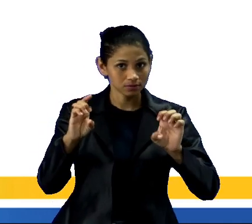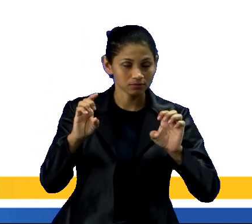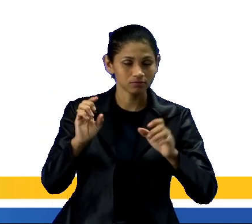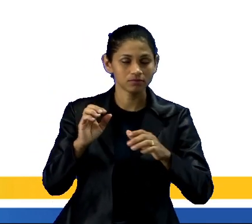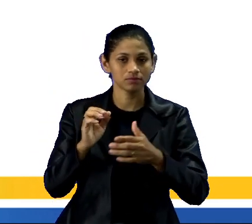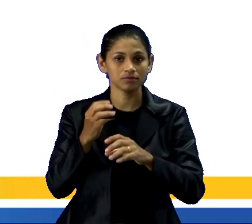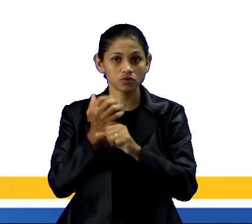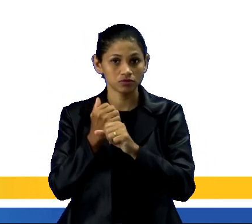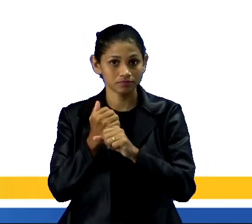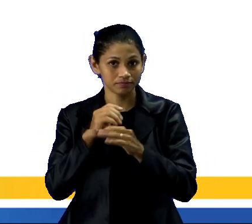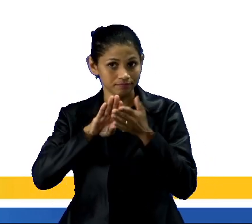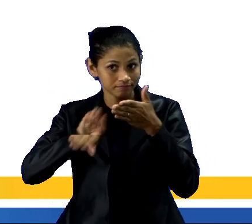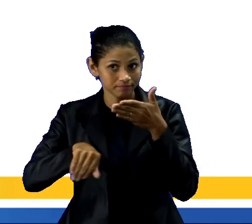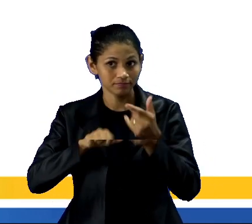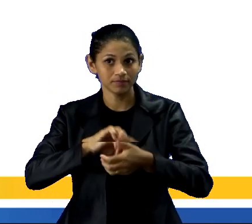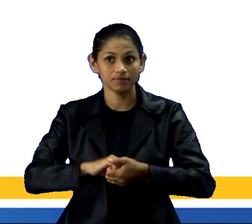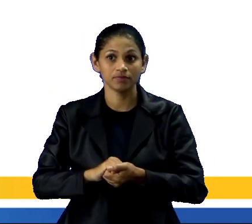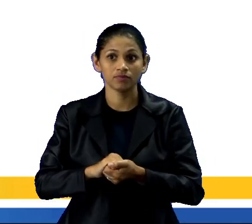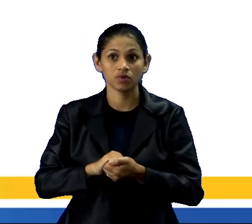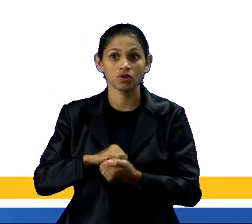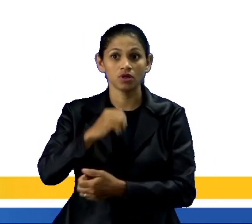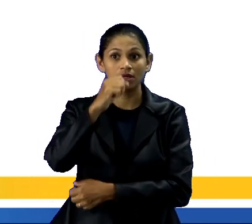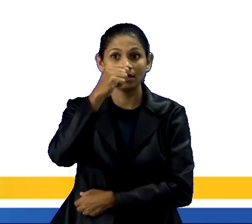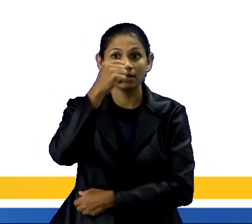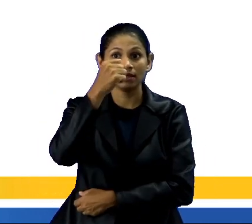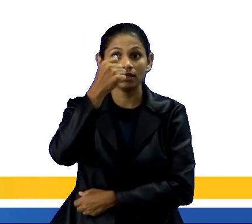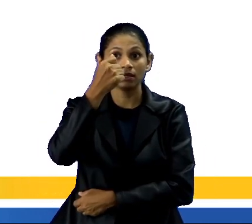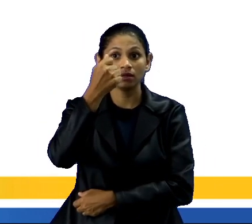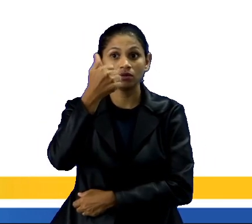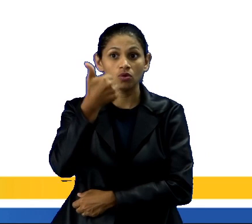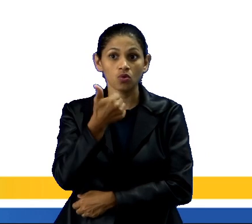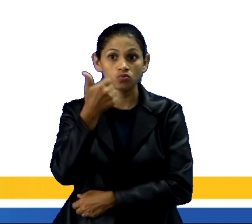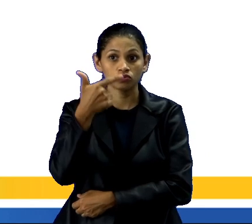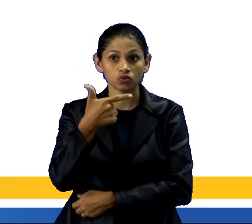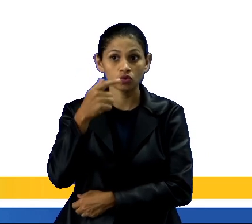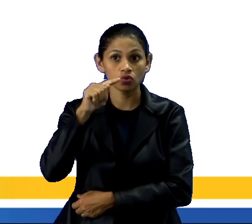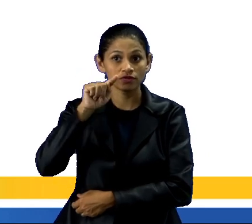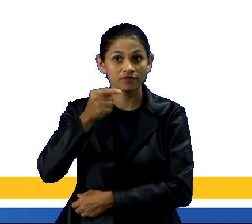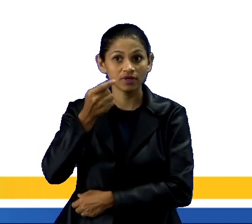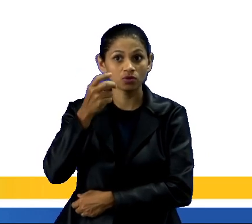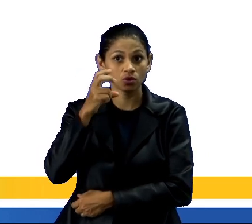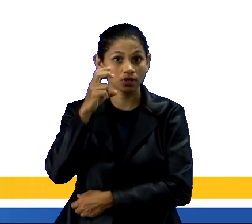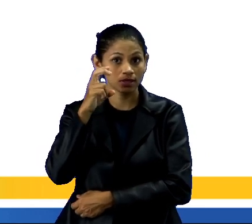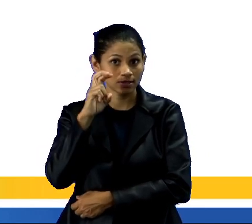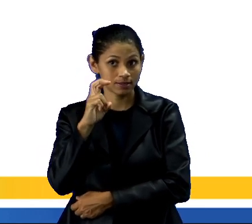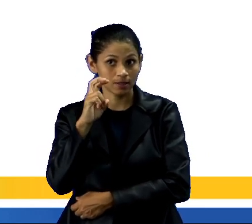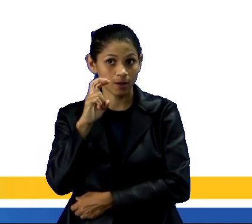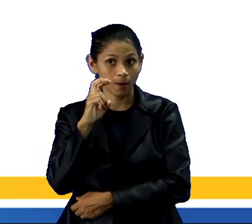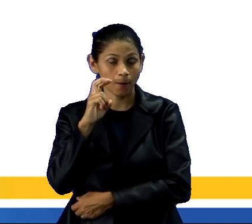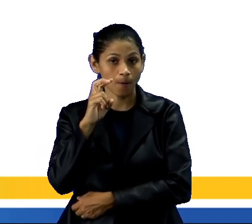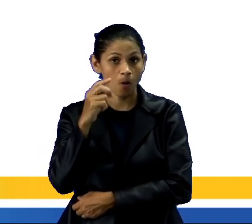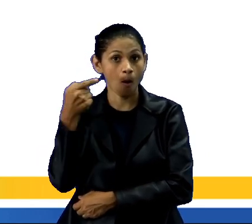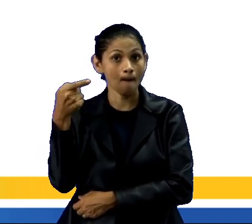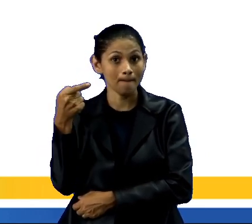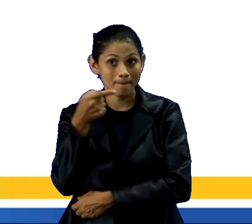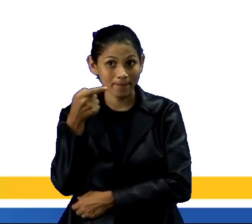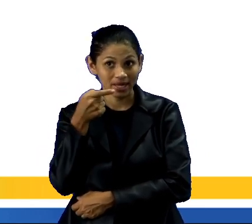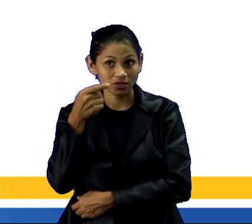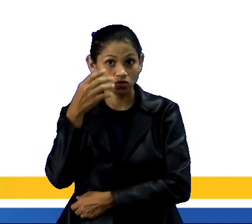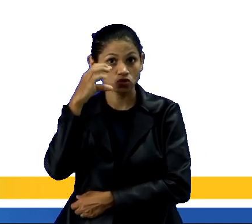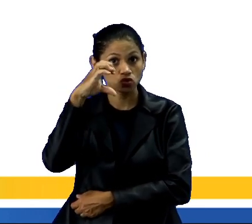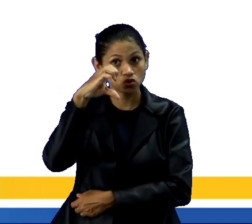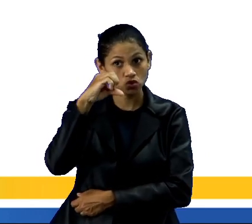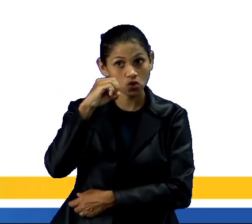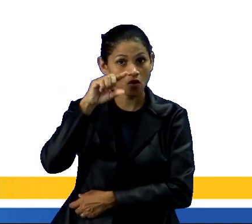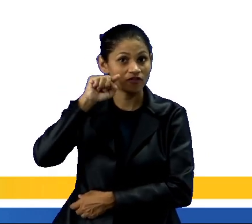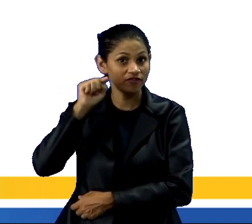só, 12,5 menos 9,22. Nós vamos armar a nossa continha e nós